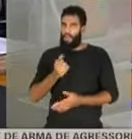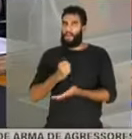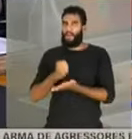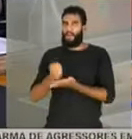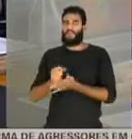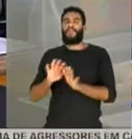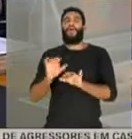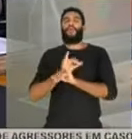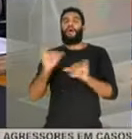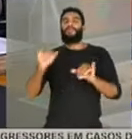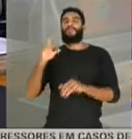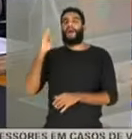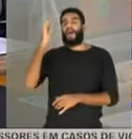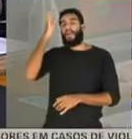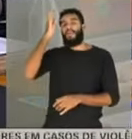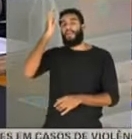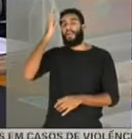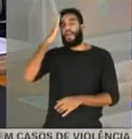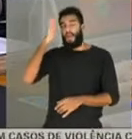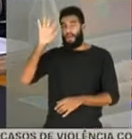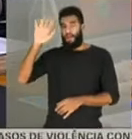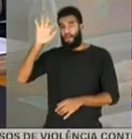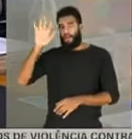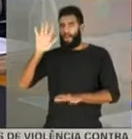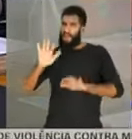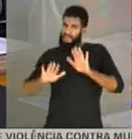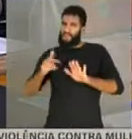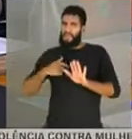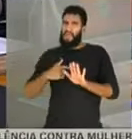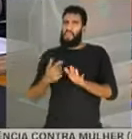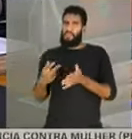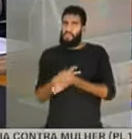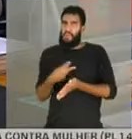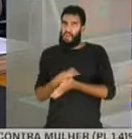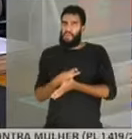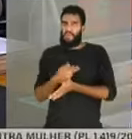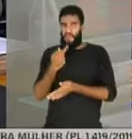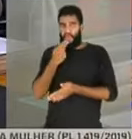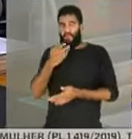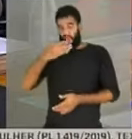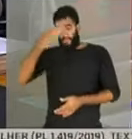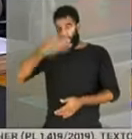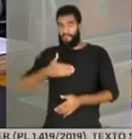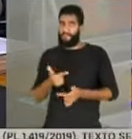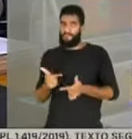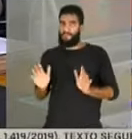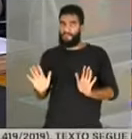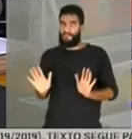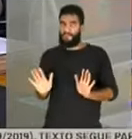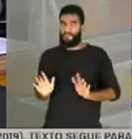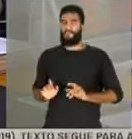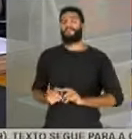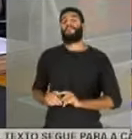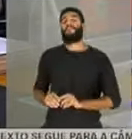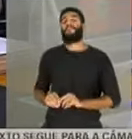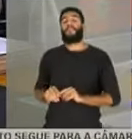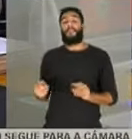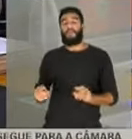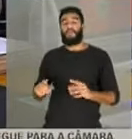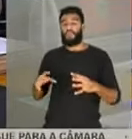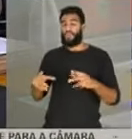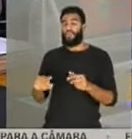a minha teoria aqui. Posso estar errado, não estou dizendo que tenho provas disso. Tudo isso acontece ao mesmo